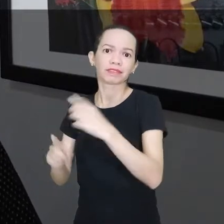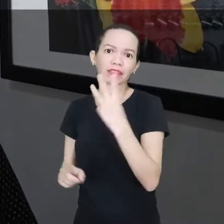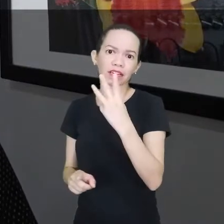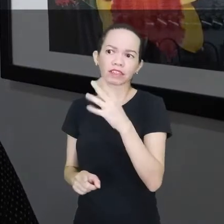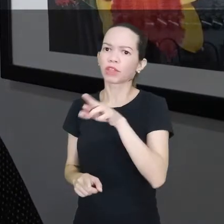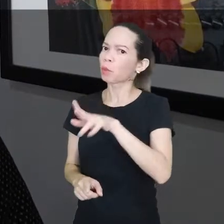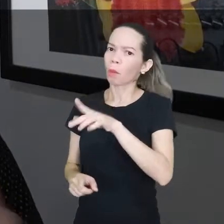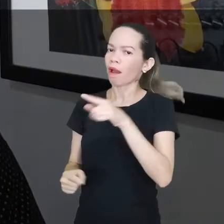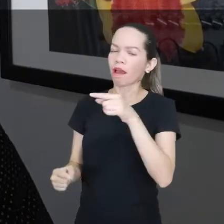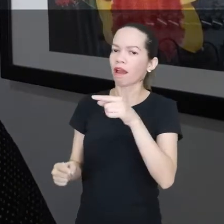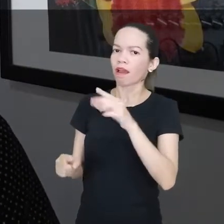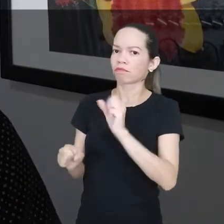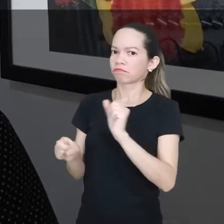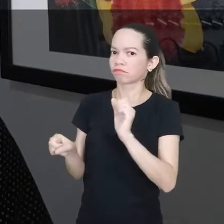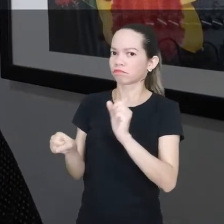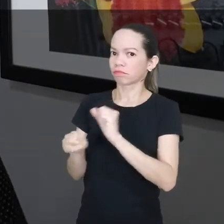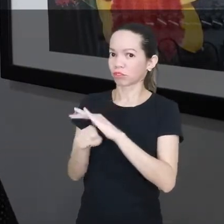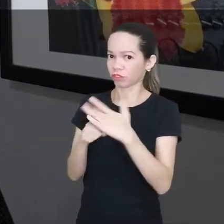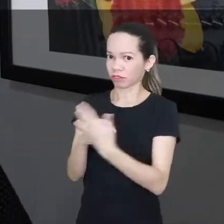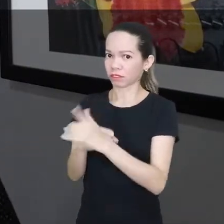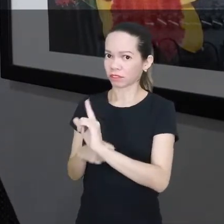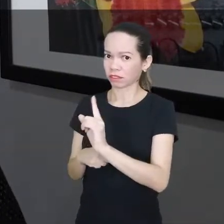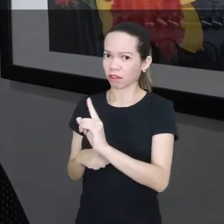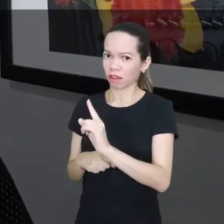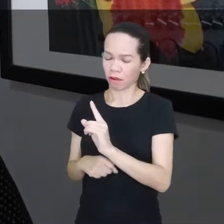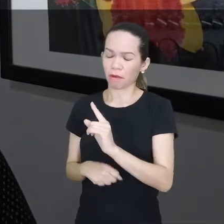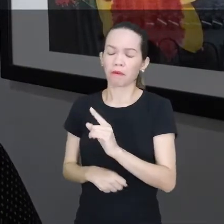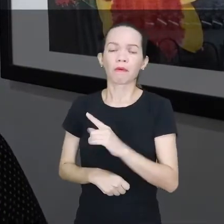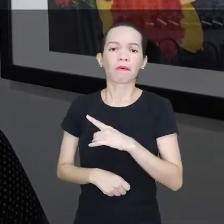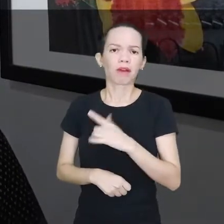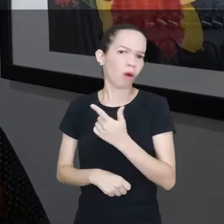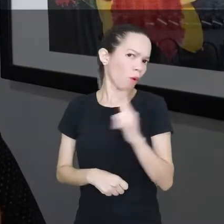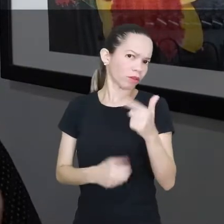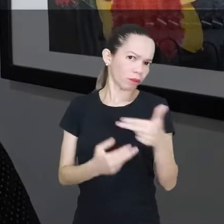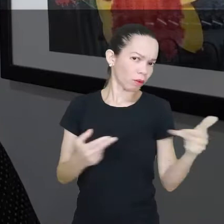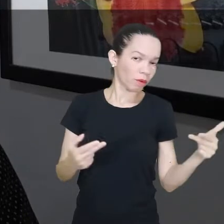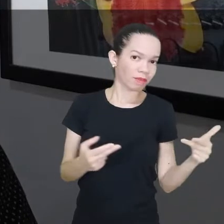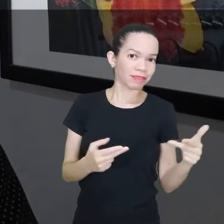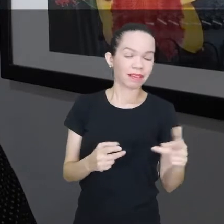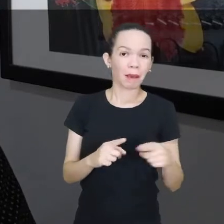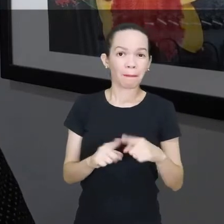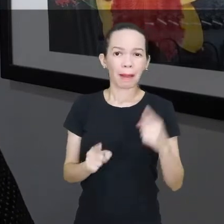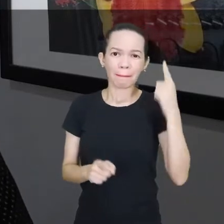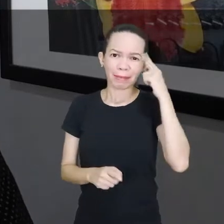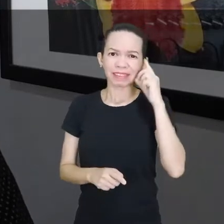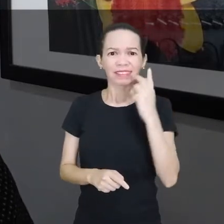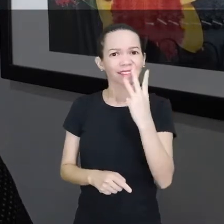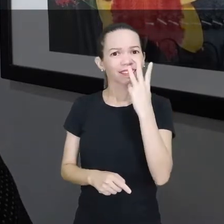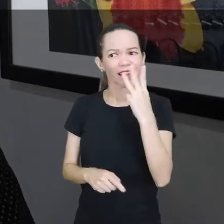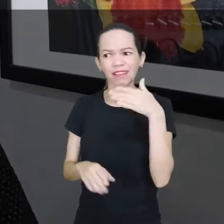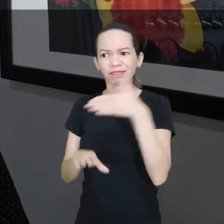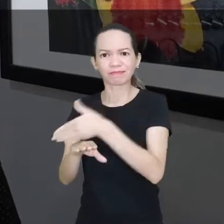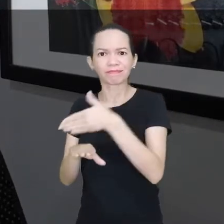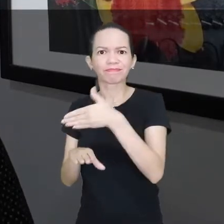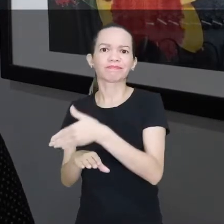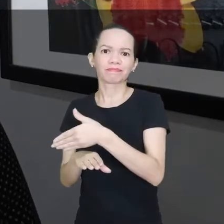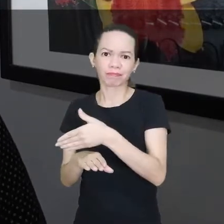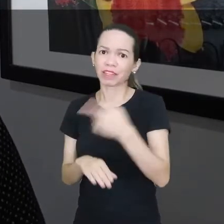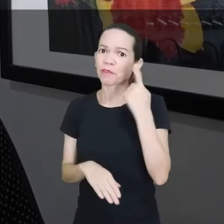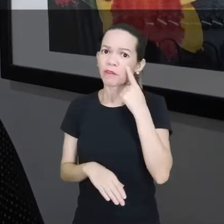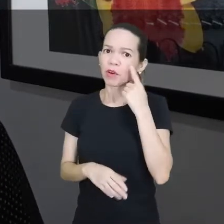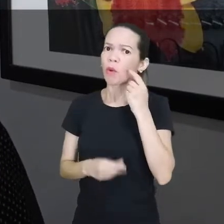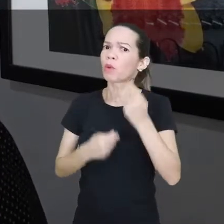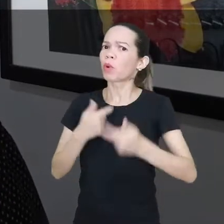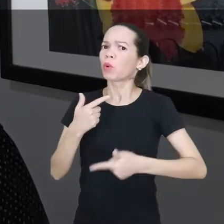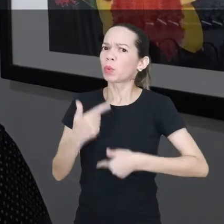porque o horário não coincidiu, os horários não coincidiram. Então, para você ver o nível de lutas que nós estamos passando,